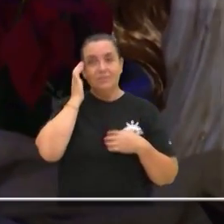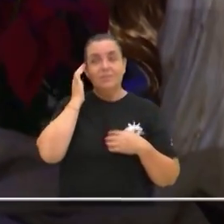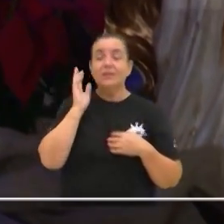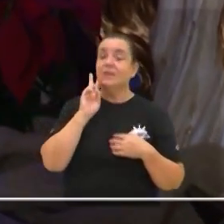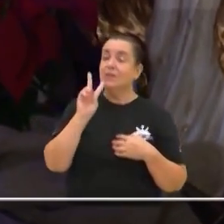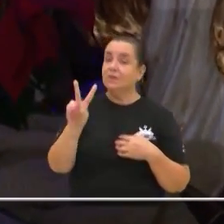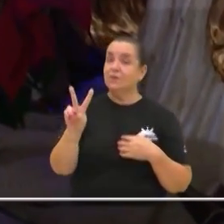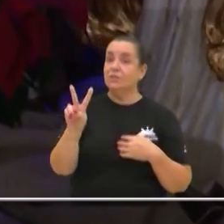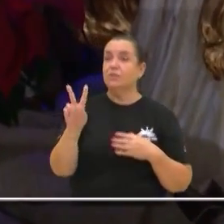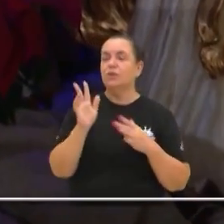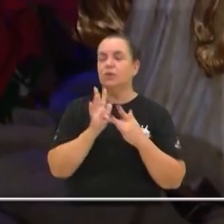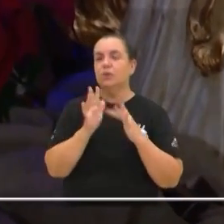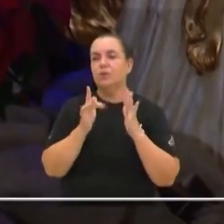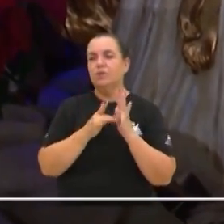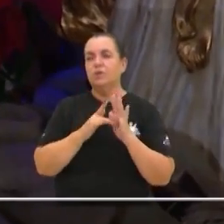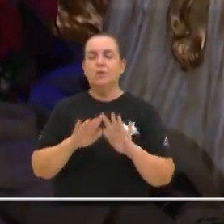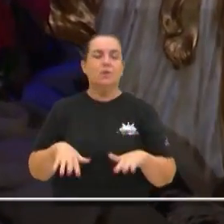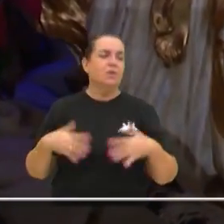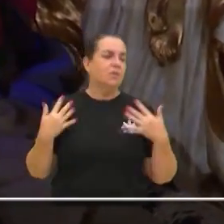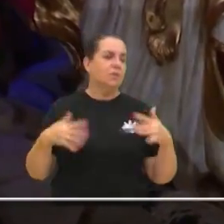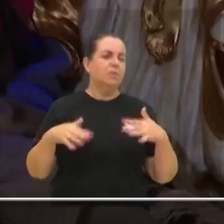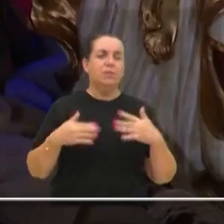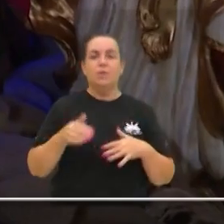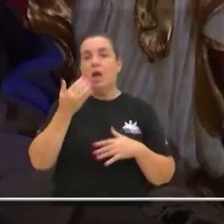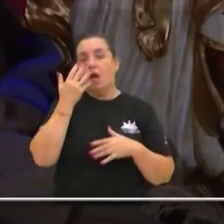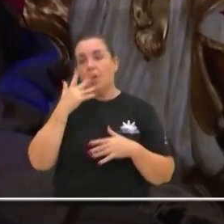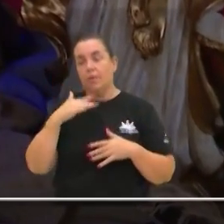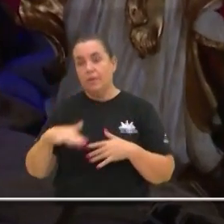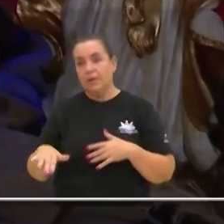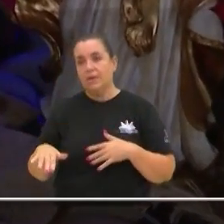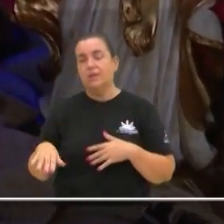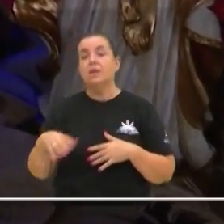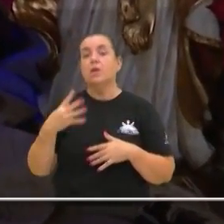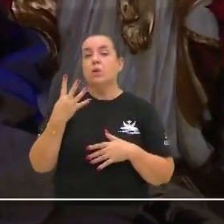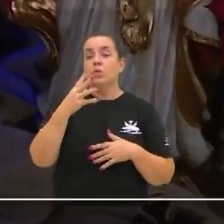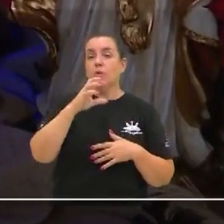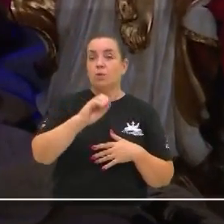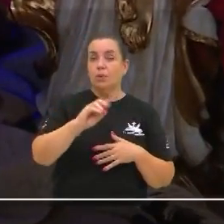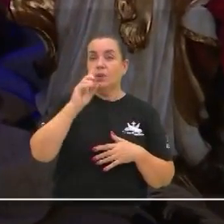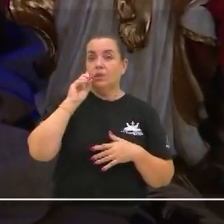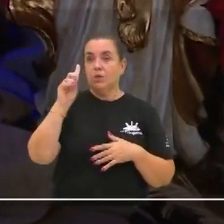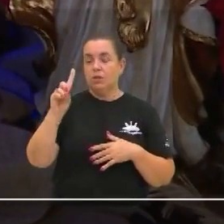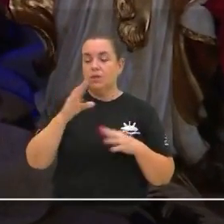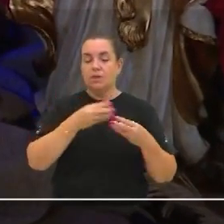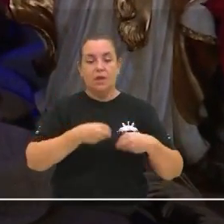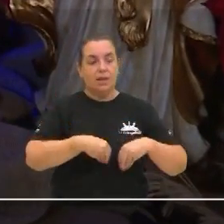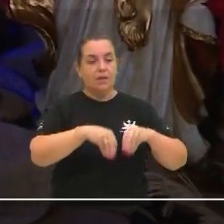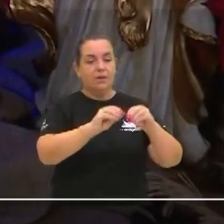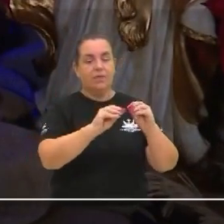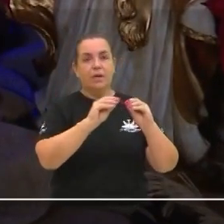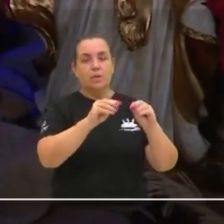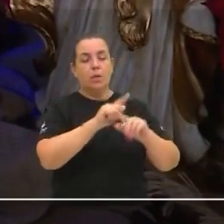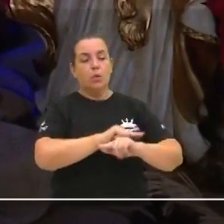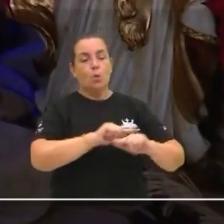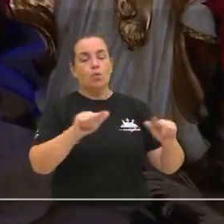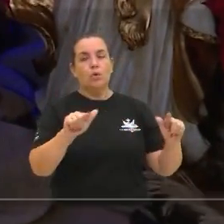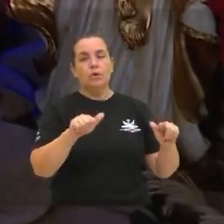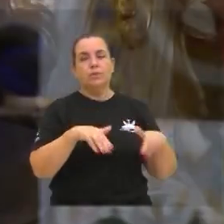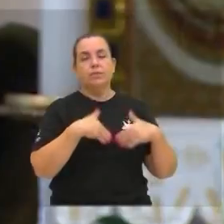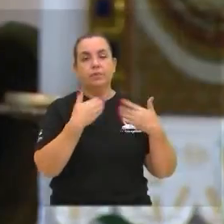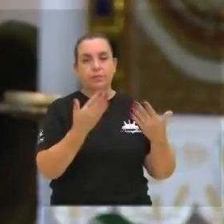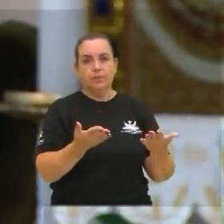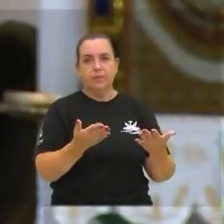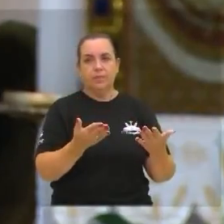Jesus. Quando tantas crianças, no 40º dia, era levado para a purificação depois